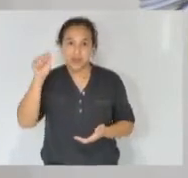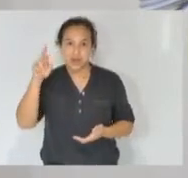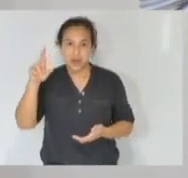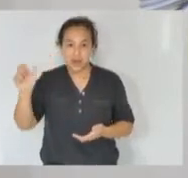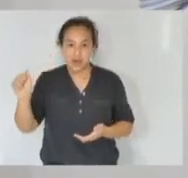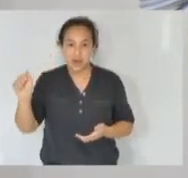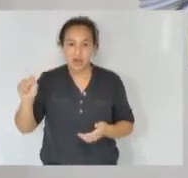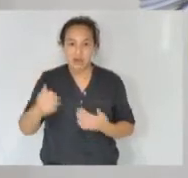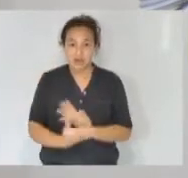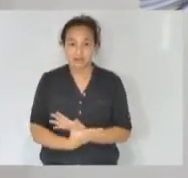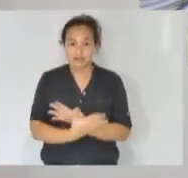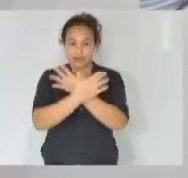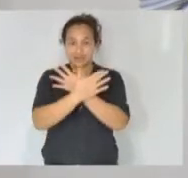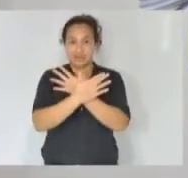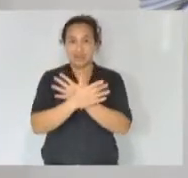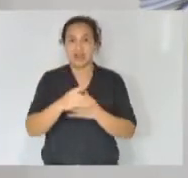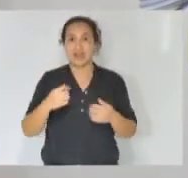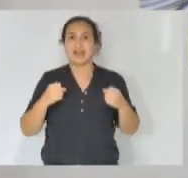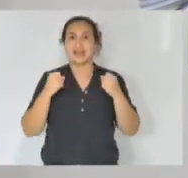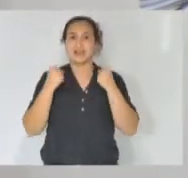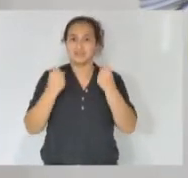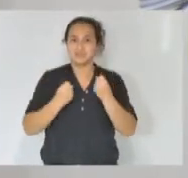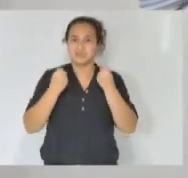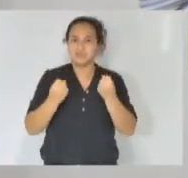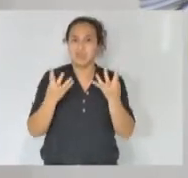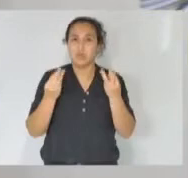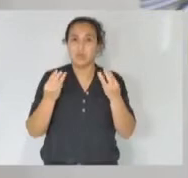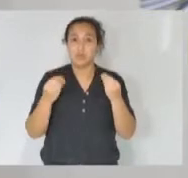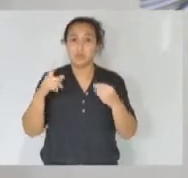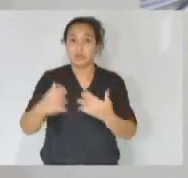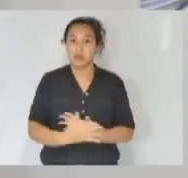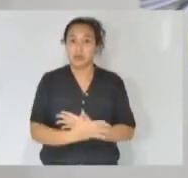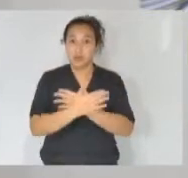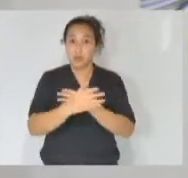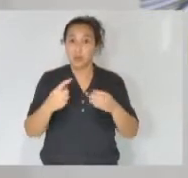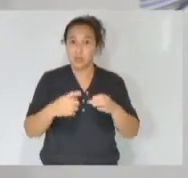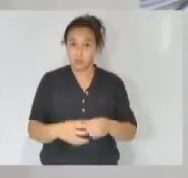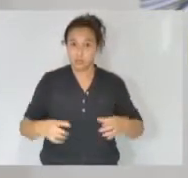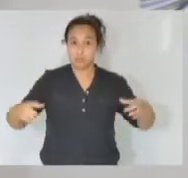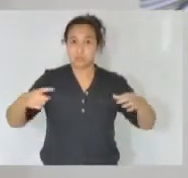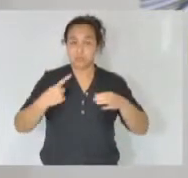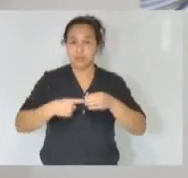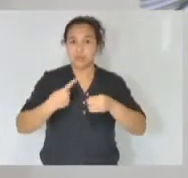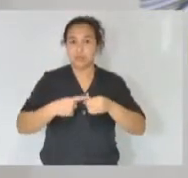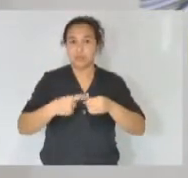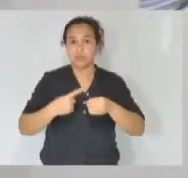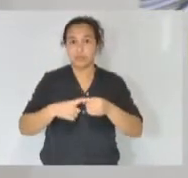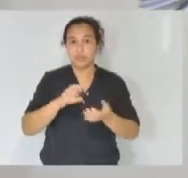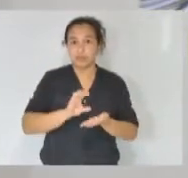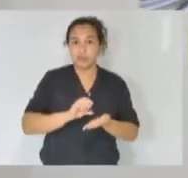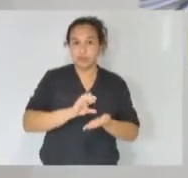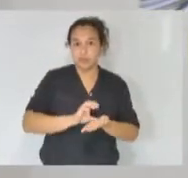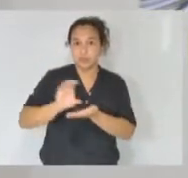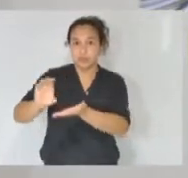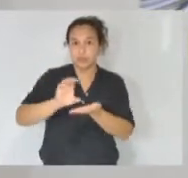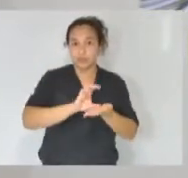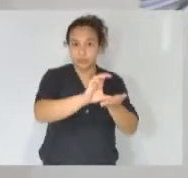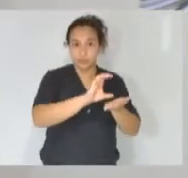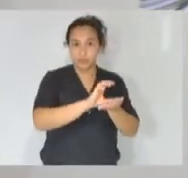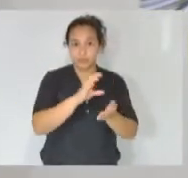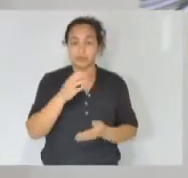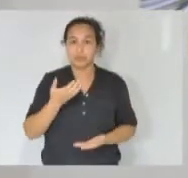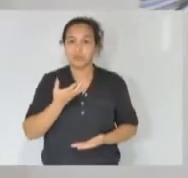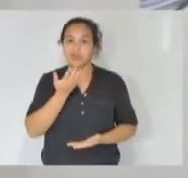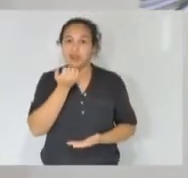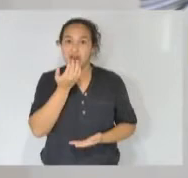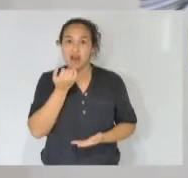para que tenhamos um veterinário lá. E Seara é um grande município exportador de alimento e que precisa da presença